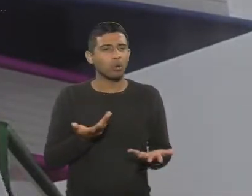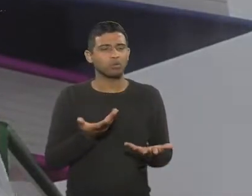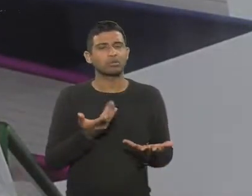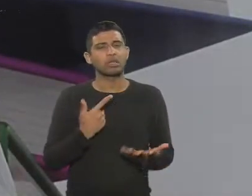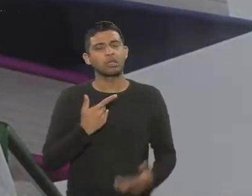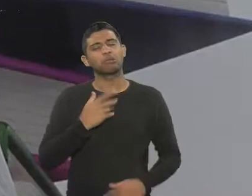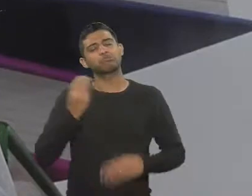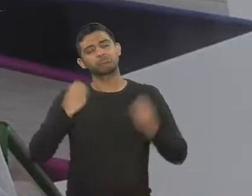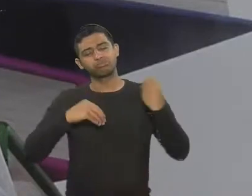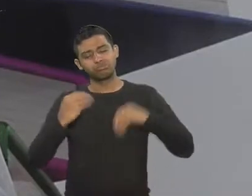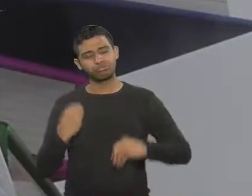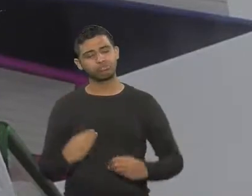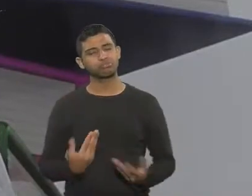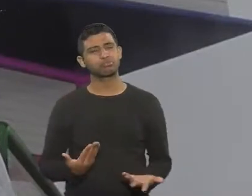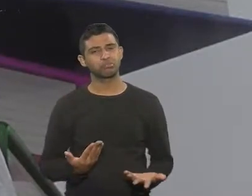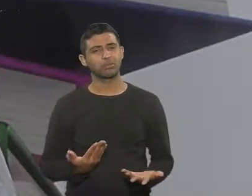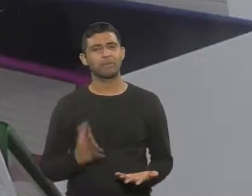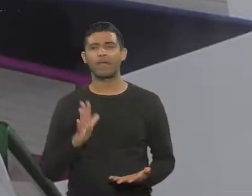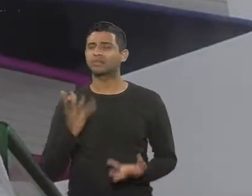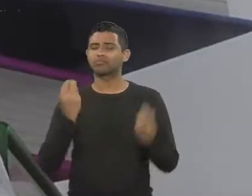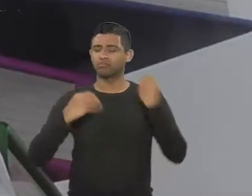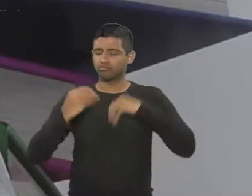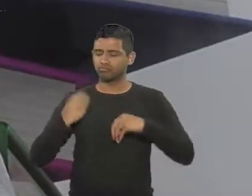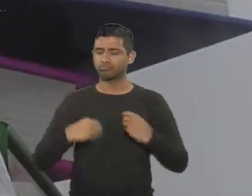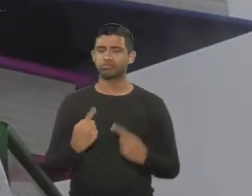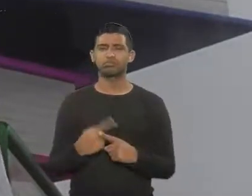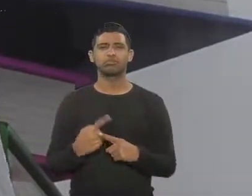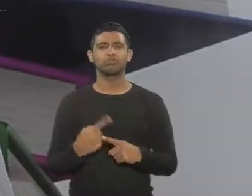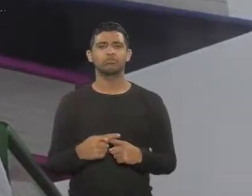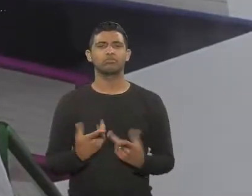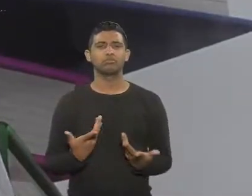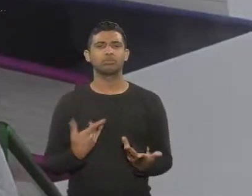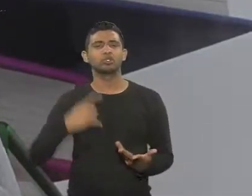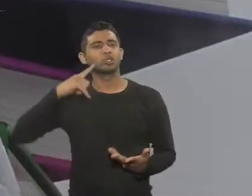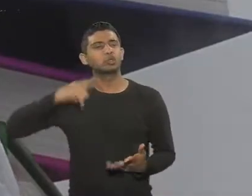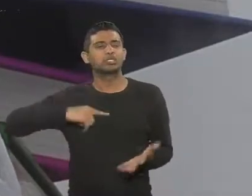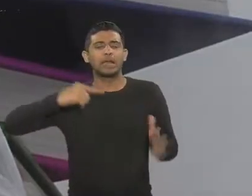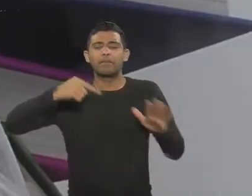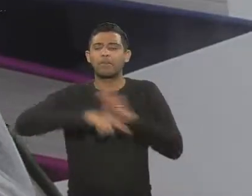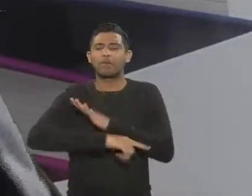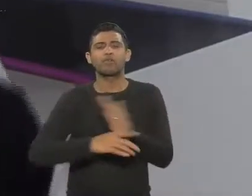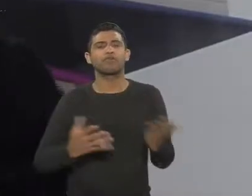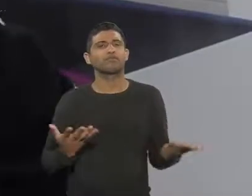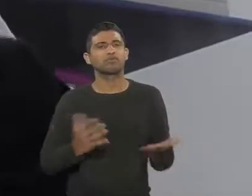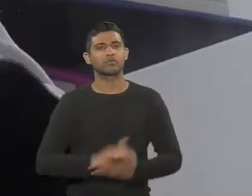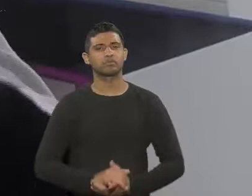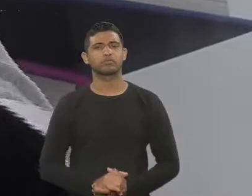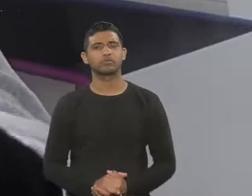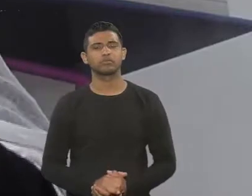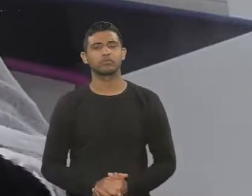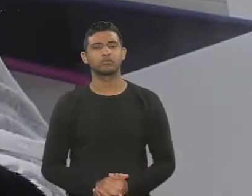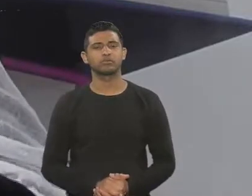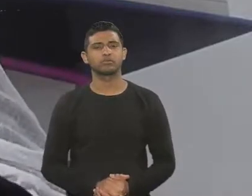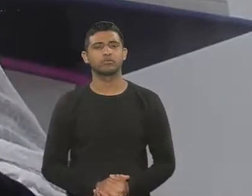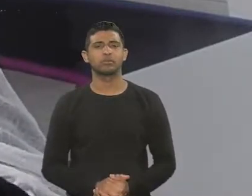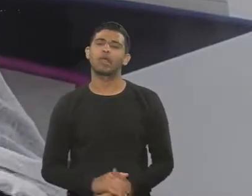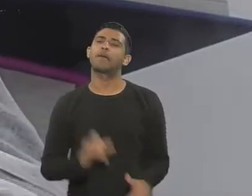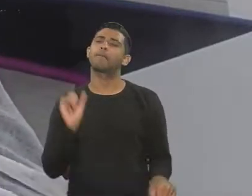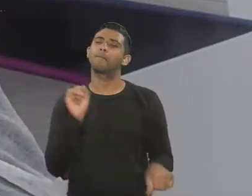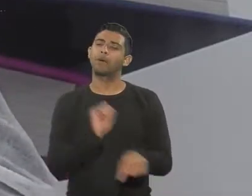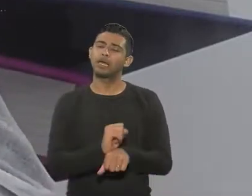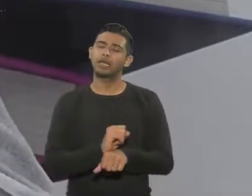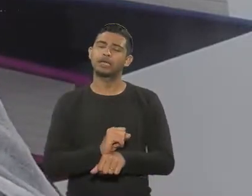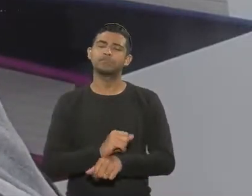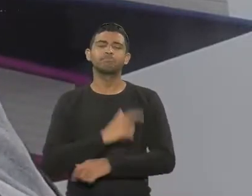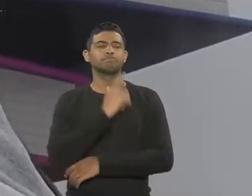que é deprimido. Deprimido por quê? Porque não tem a profundidade, não tem a possibilidade de